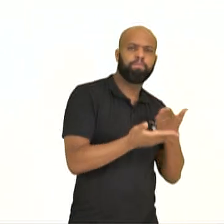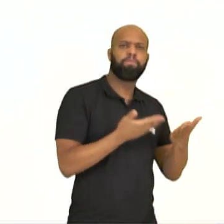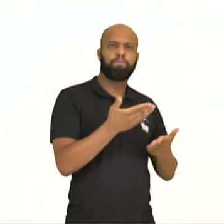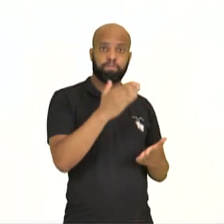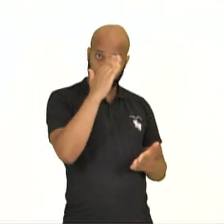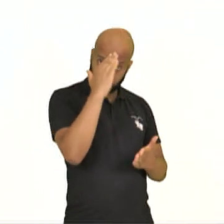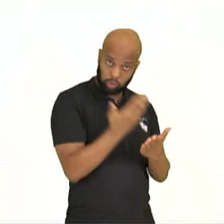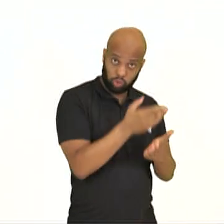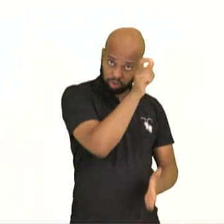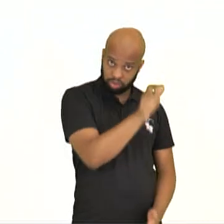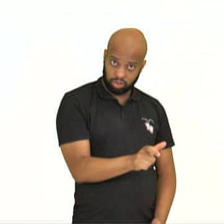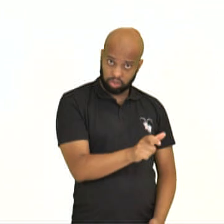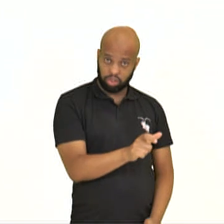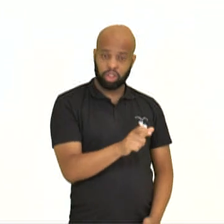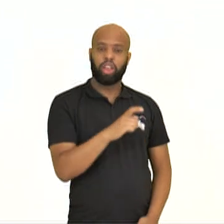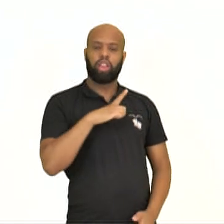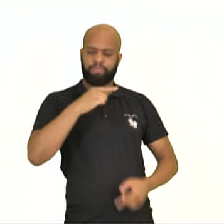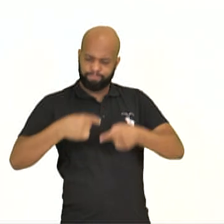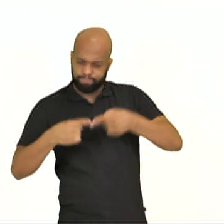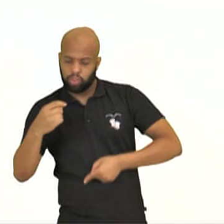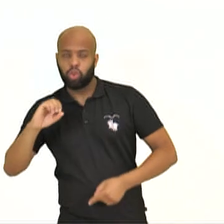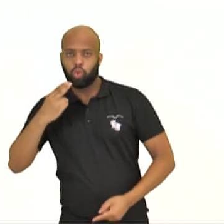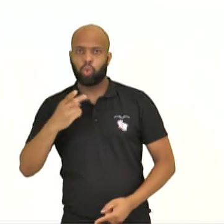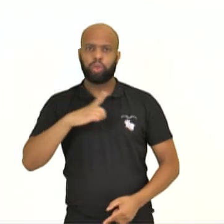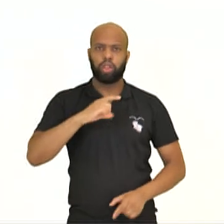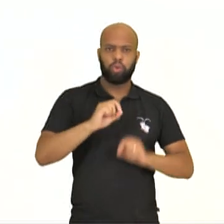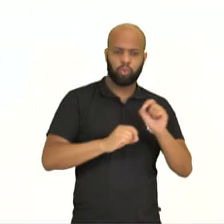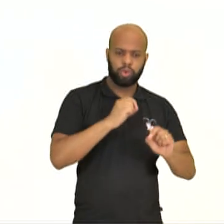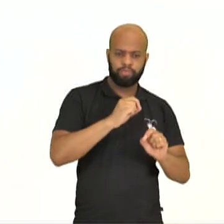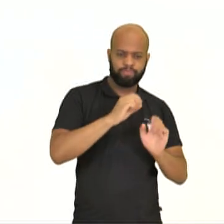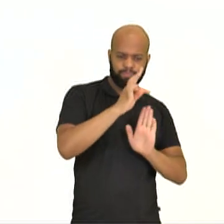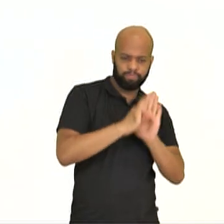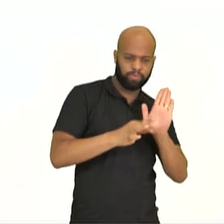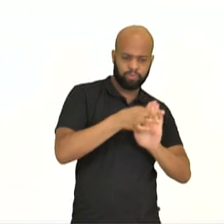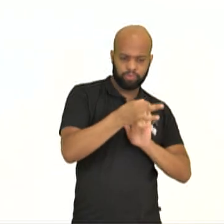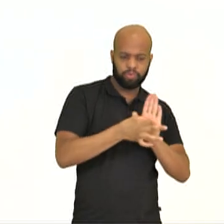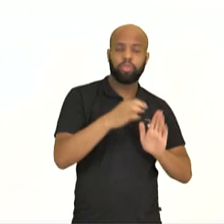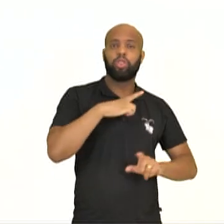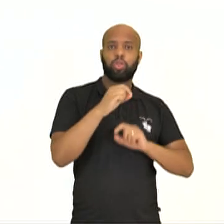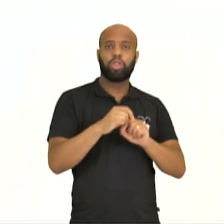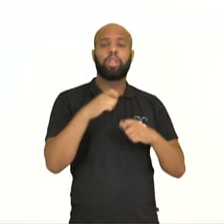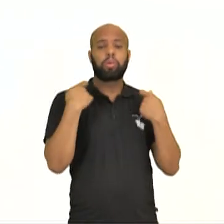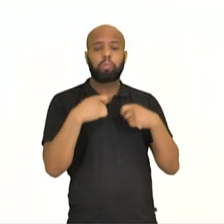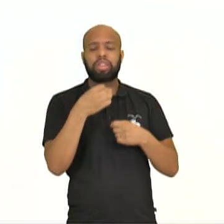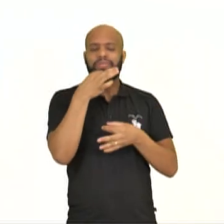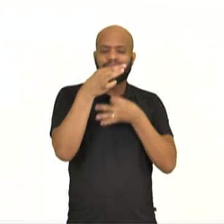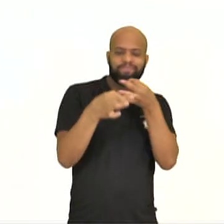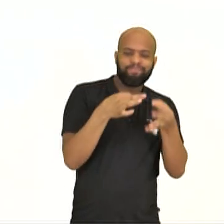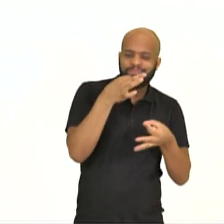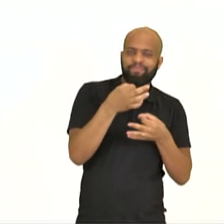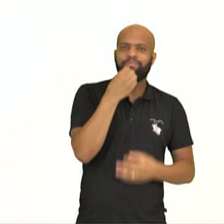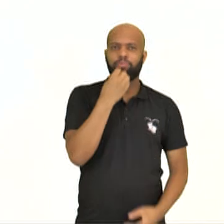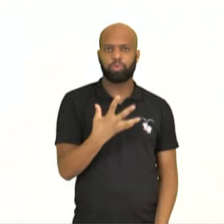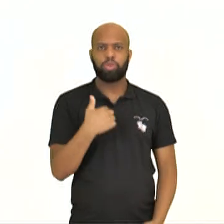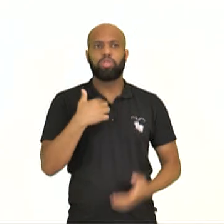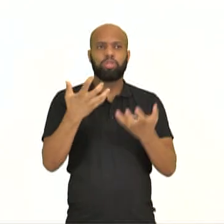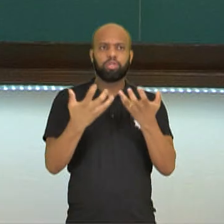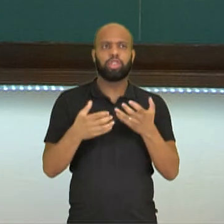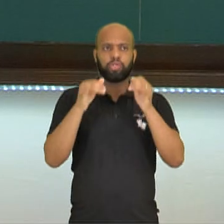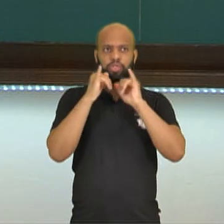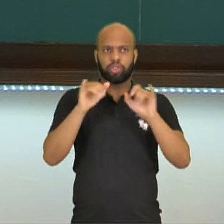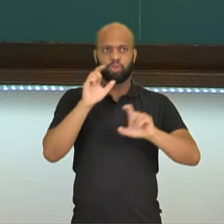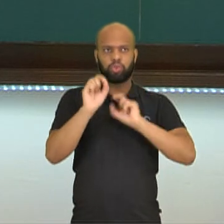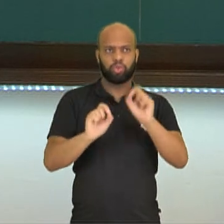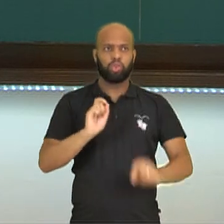ou um artigo de opinião, o que deve prevalecer é a qualidade dos argumentos. Então, eu gostaria de falar com vocês